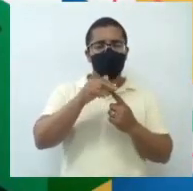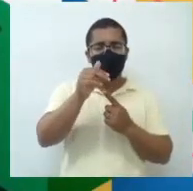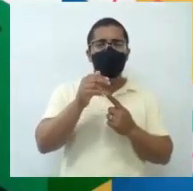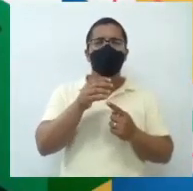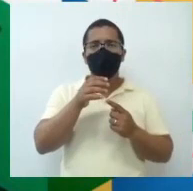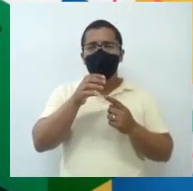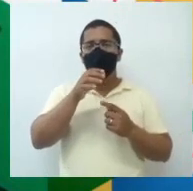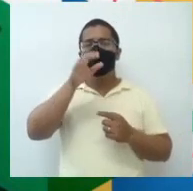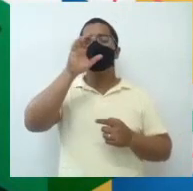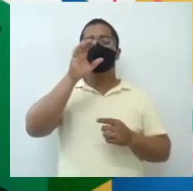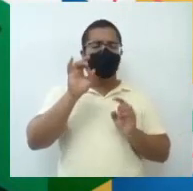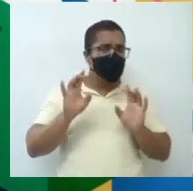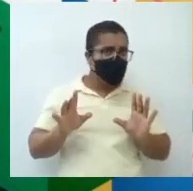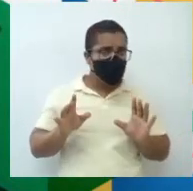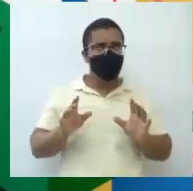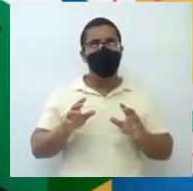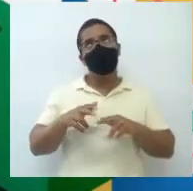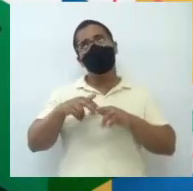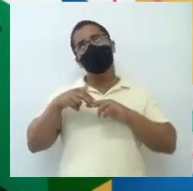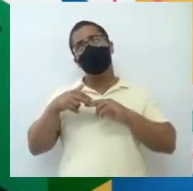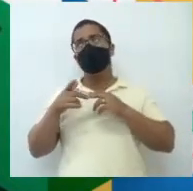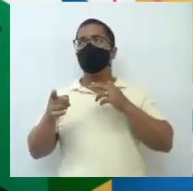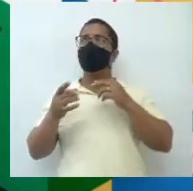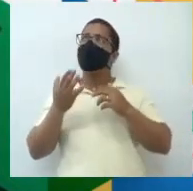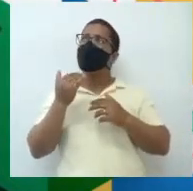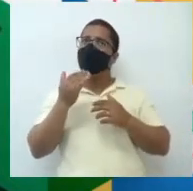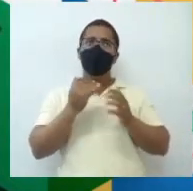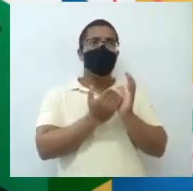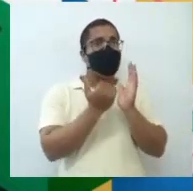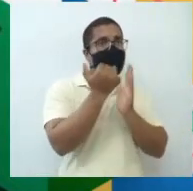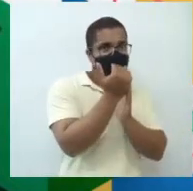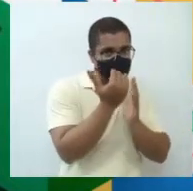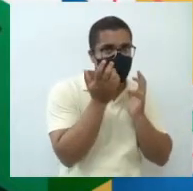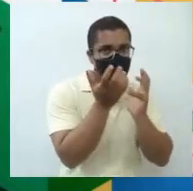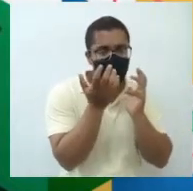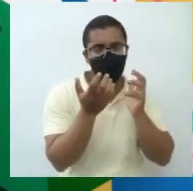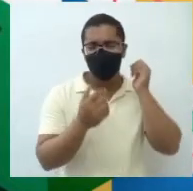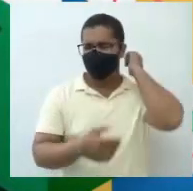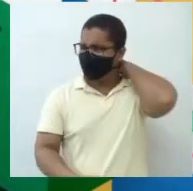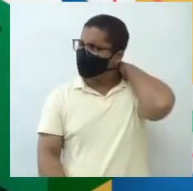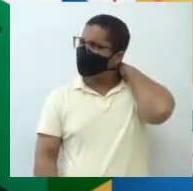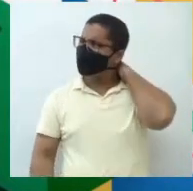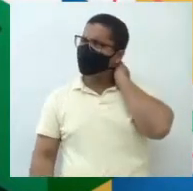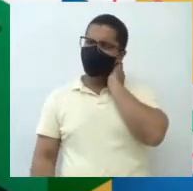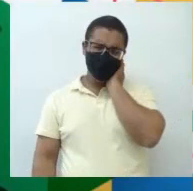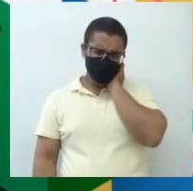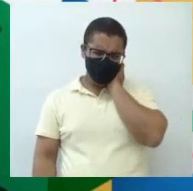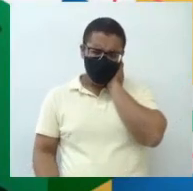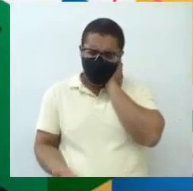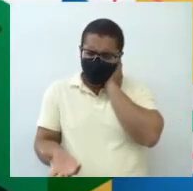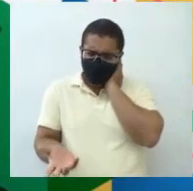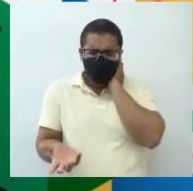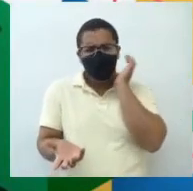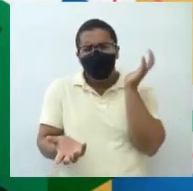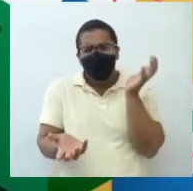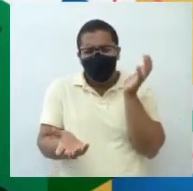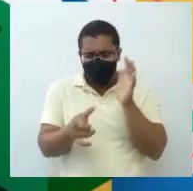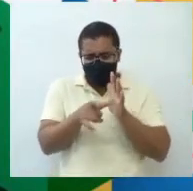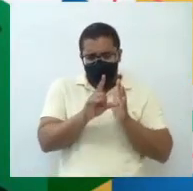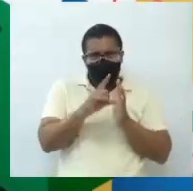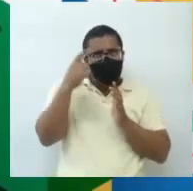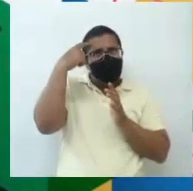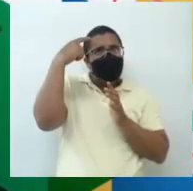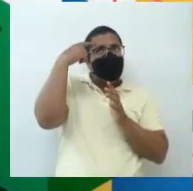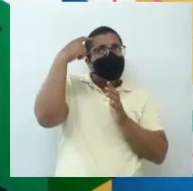ele quer tomar refrigerante porque ele quer comer mais alguma coisa O quê que está por trás daquilo que se falou